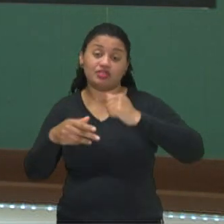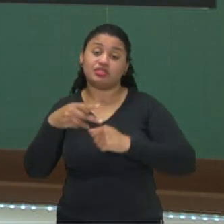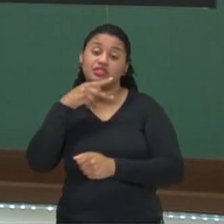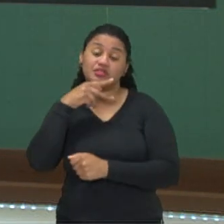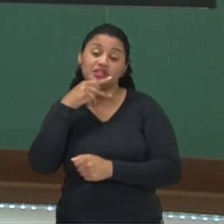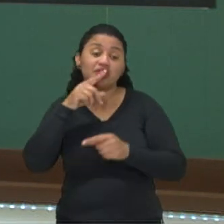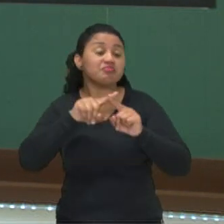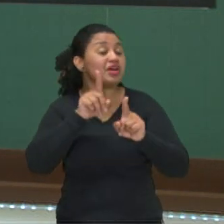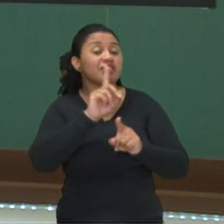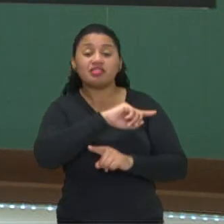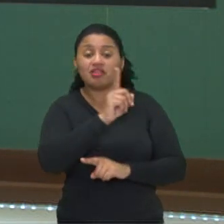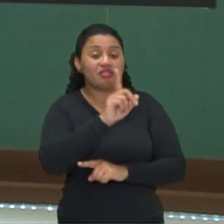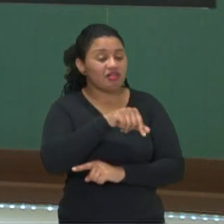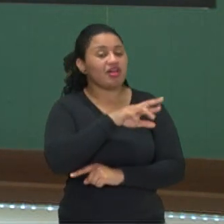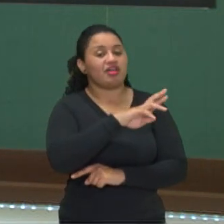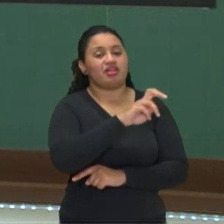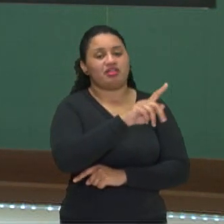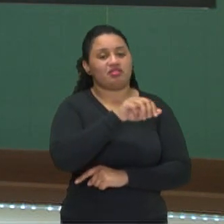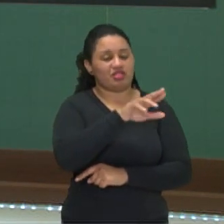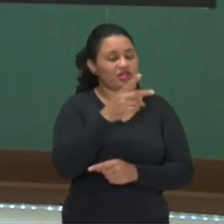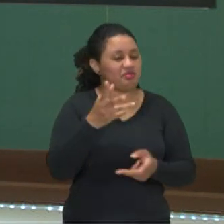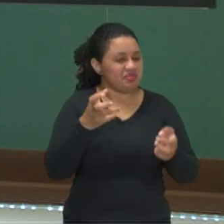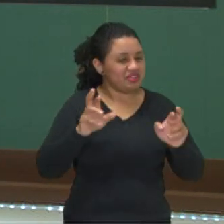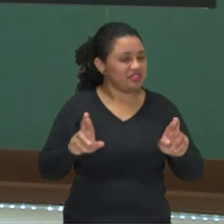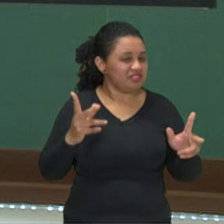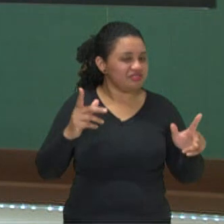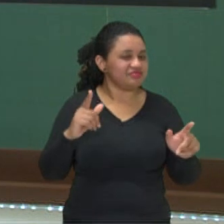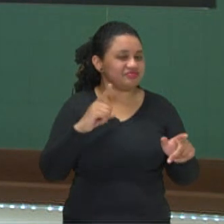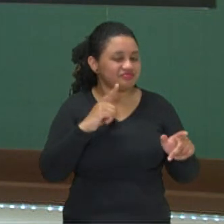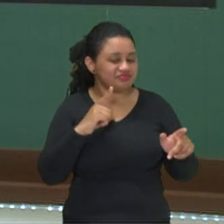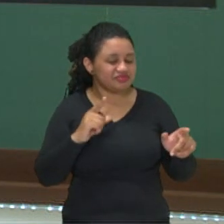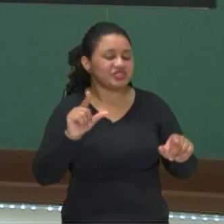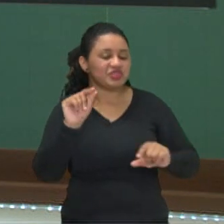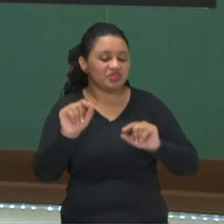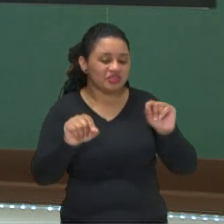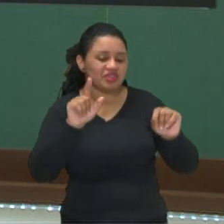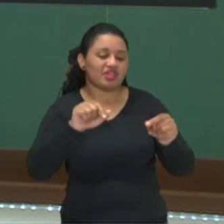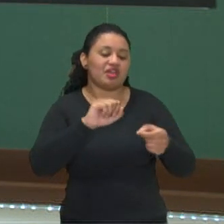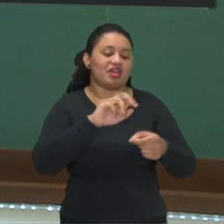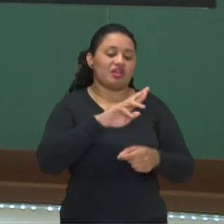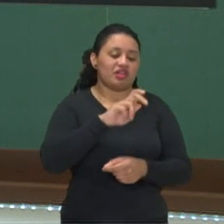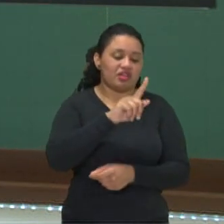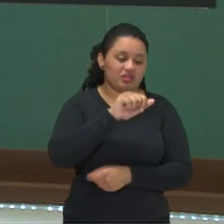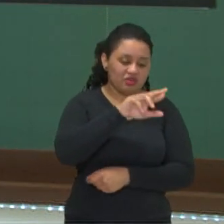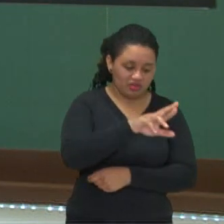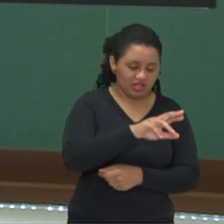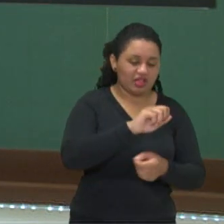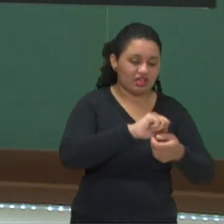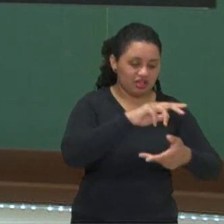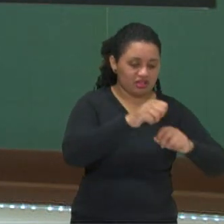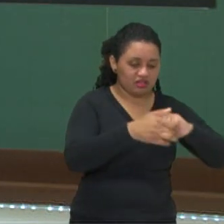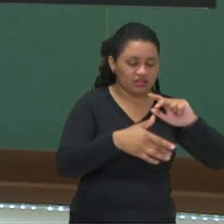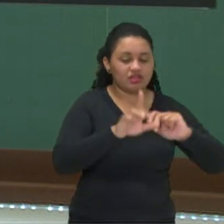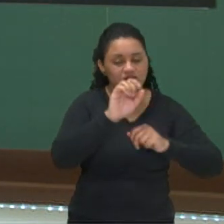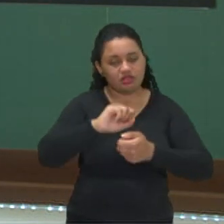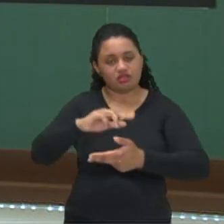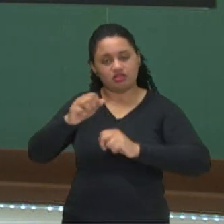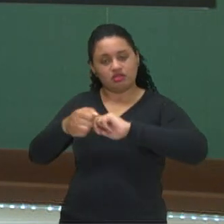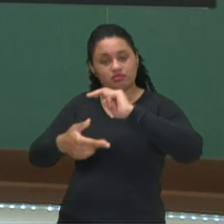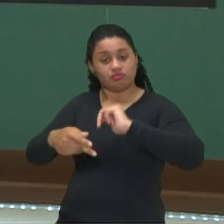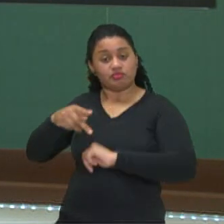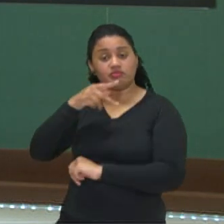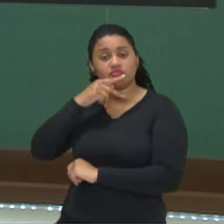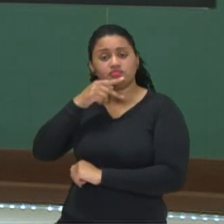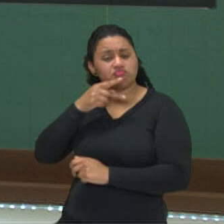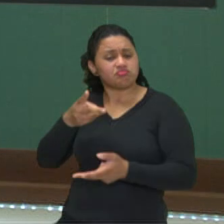poliedro regular. Conseguiram ver a diferença entre o que é um poliedro regular e um poliedro de Platão? Todos